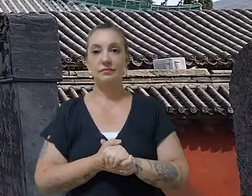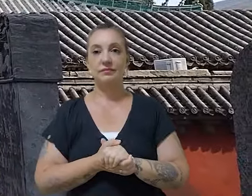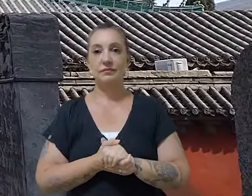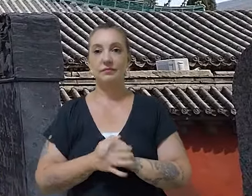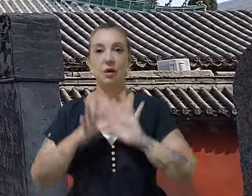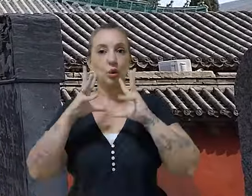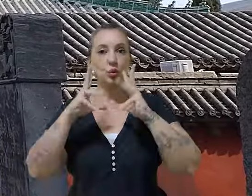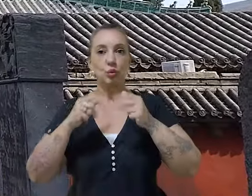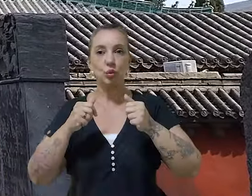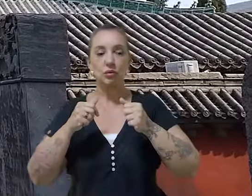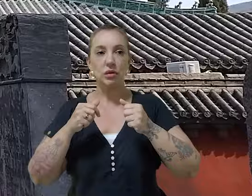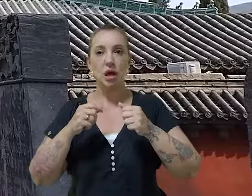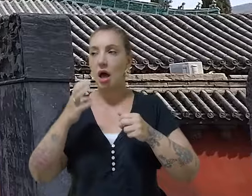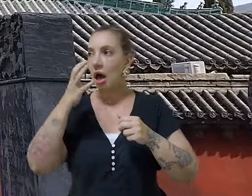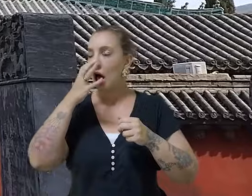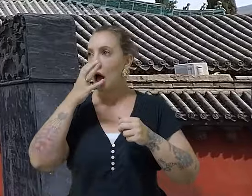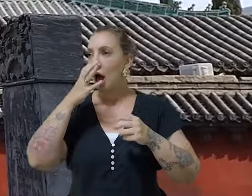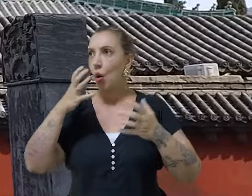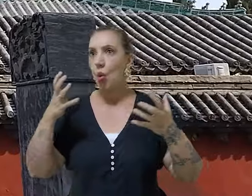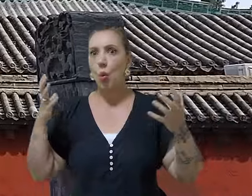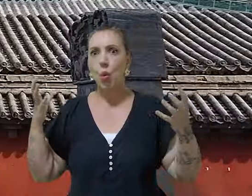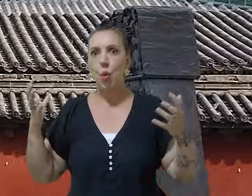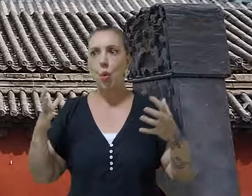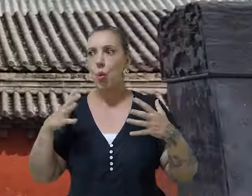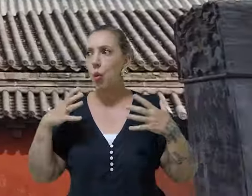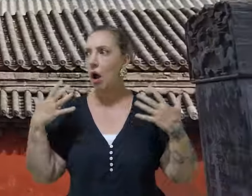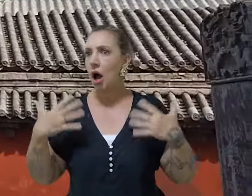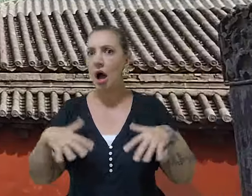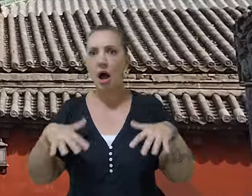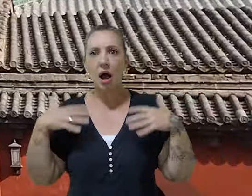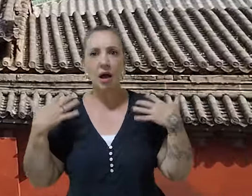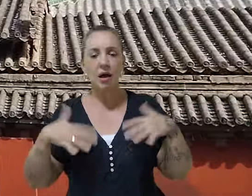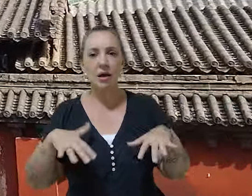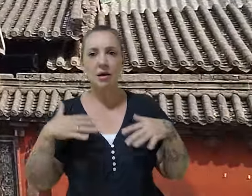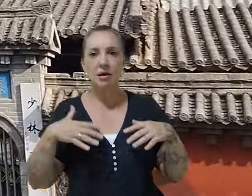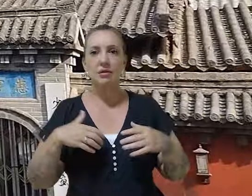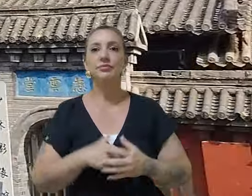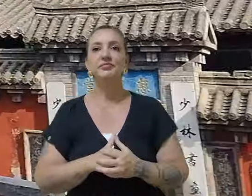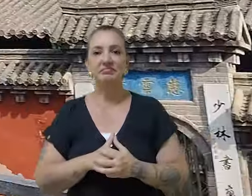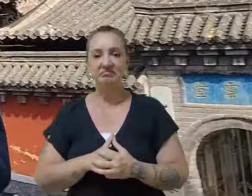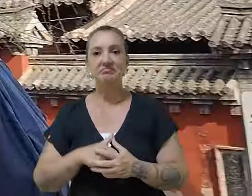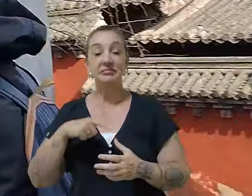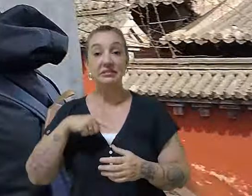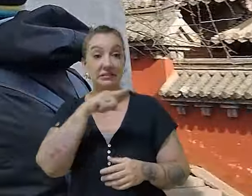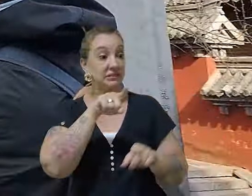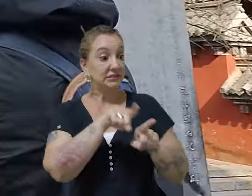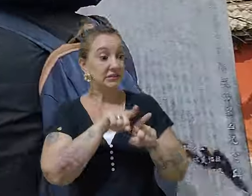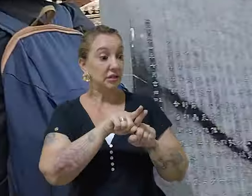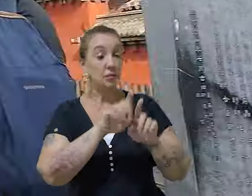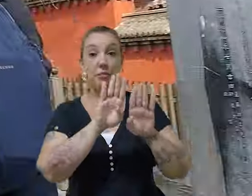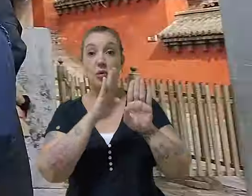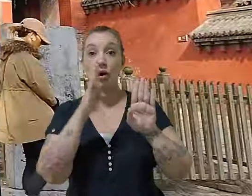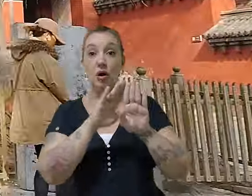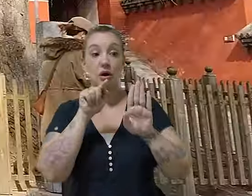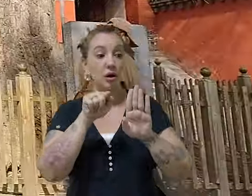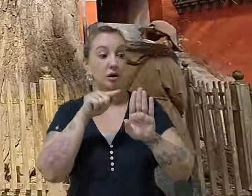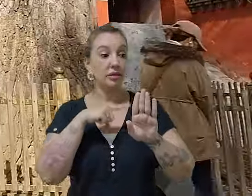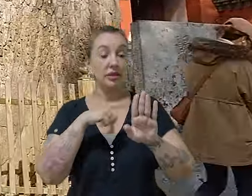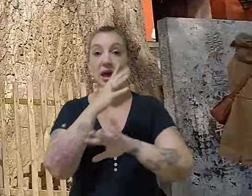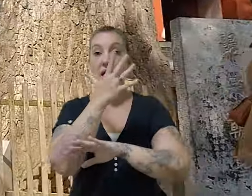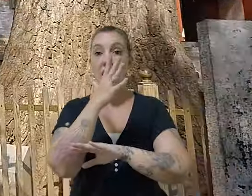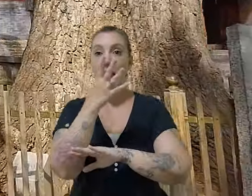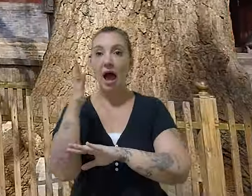É tudo muito impressionante, exuberante aqui, né? Isso. E temos aqui mais um portal. Eu acho que temos mais uma